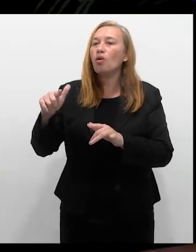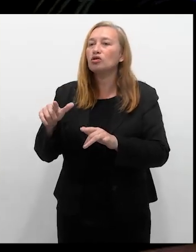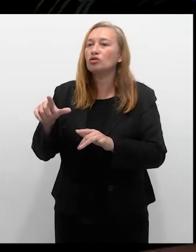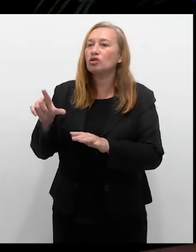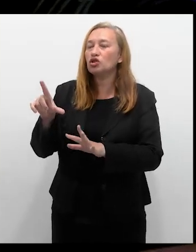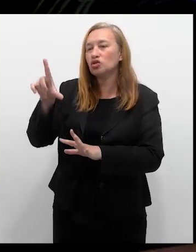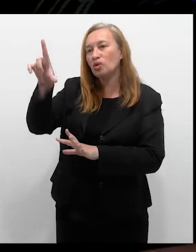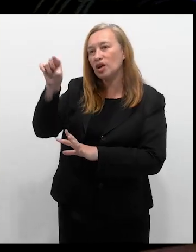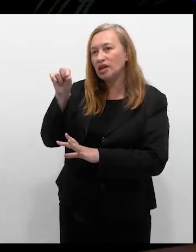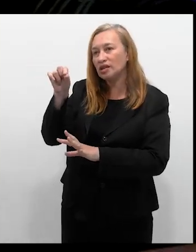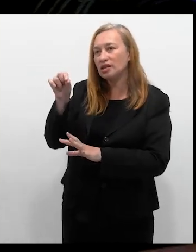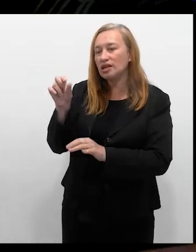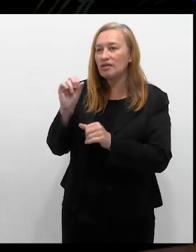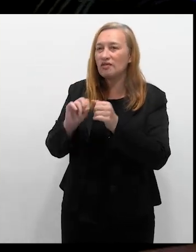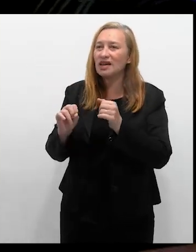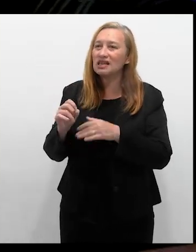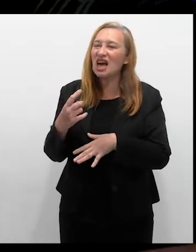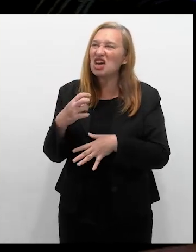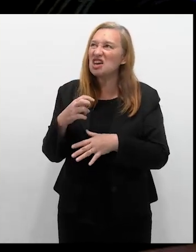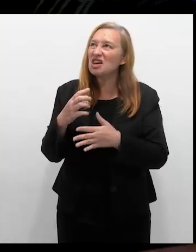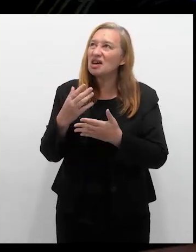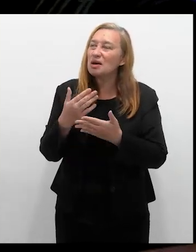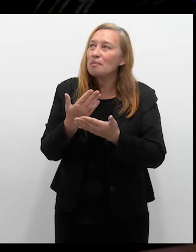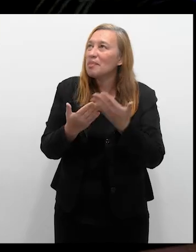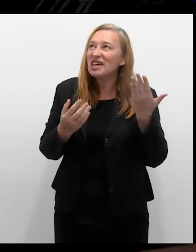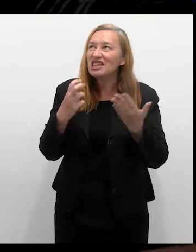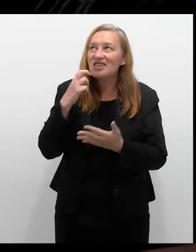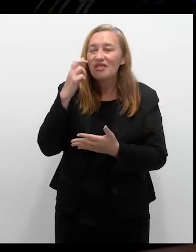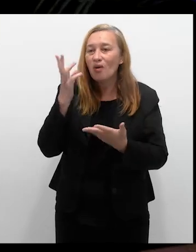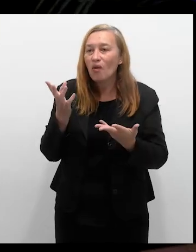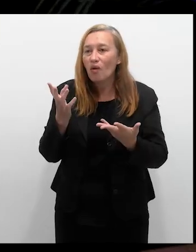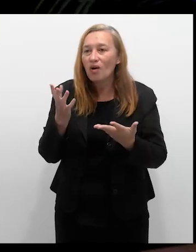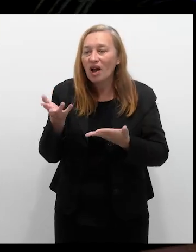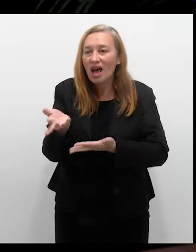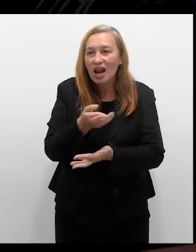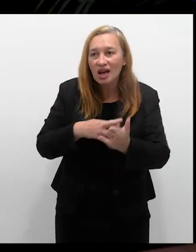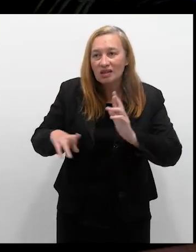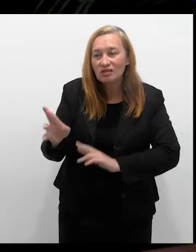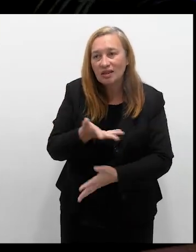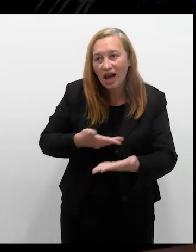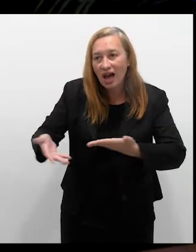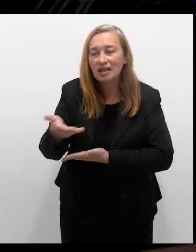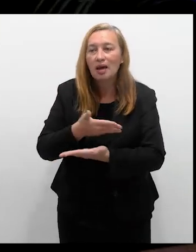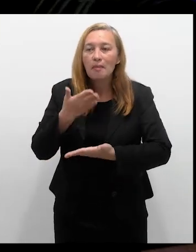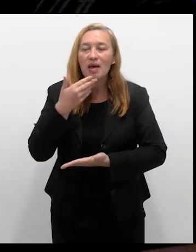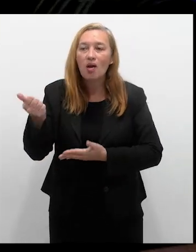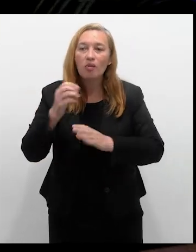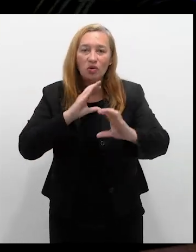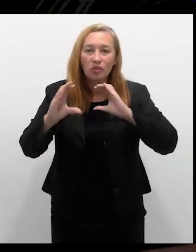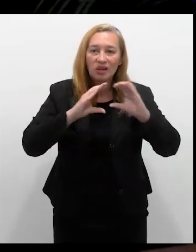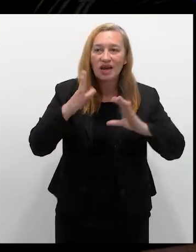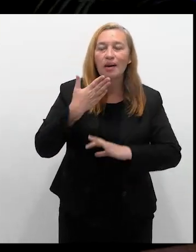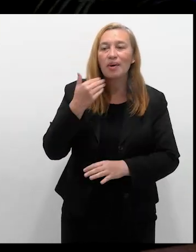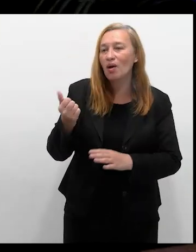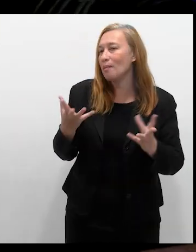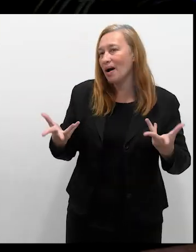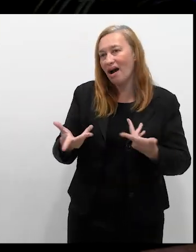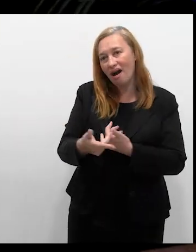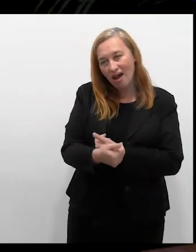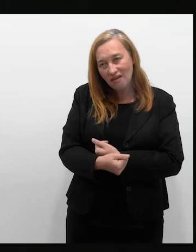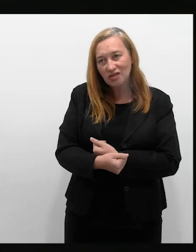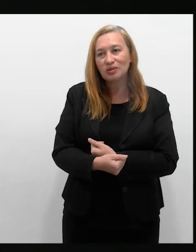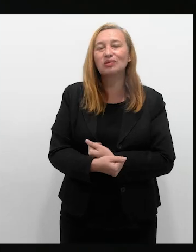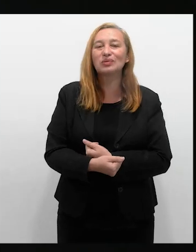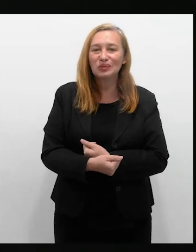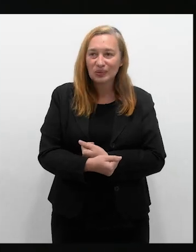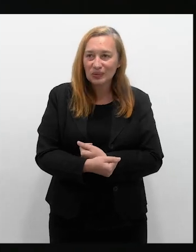na faculdade, escolhendo o que ia fazer, mas que falou, eu fiquei muito menos tímido, eu comecei a me relacionar melhor, me comunicar melhor. Isso Então, é